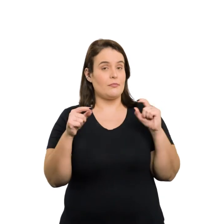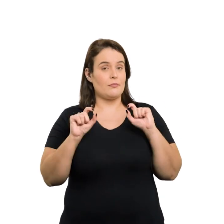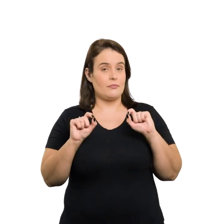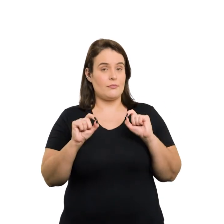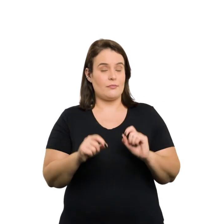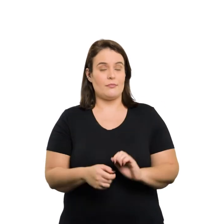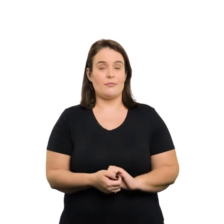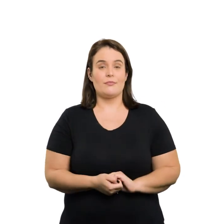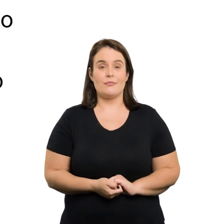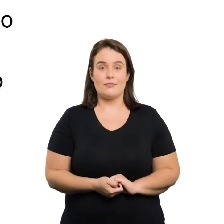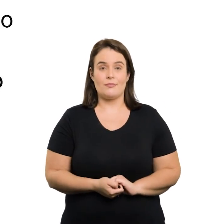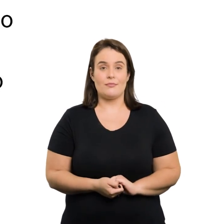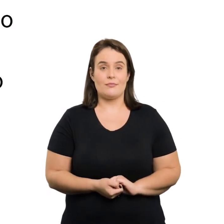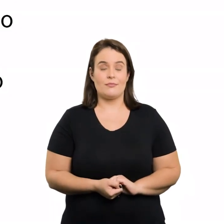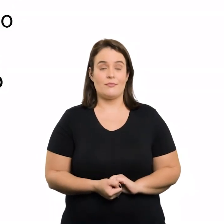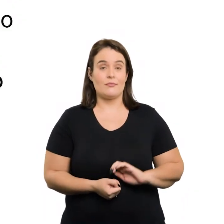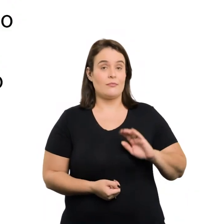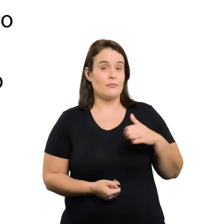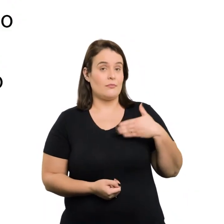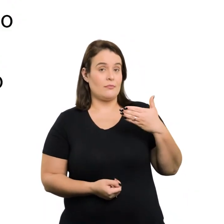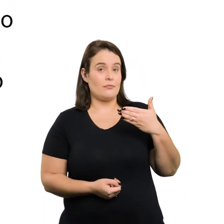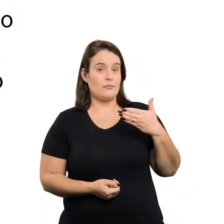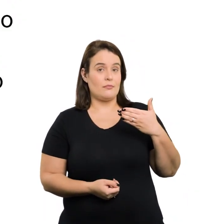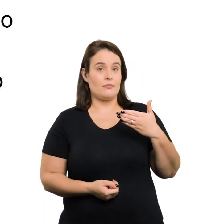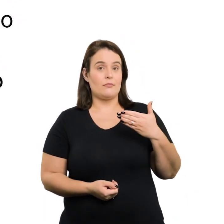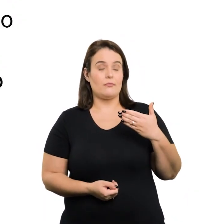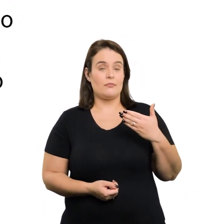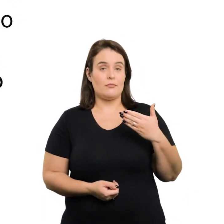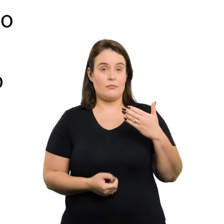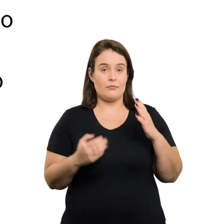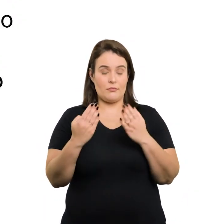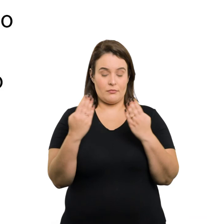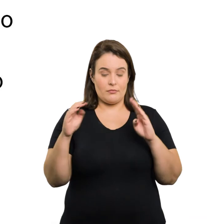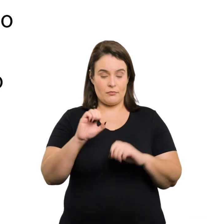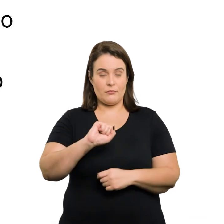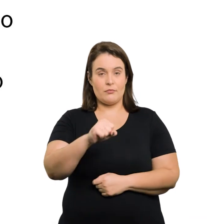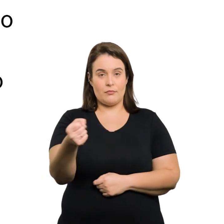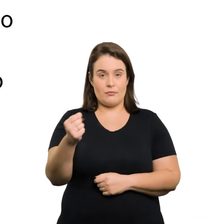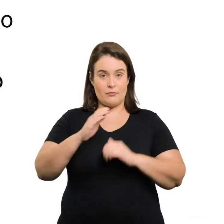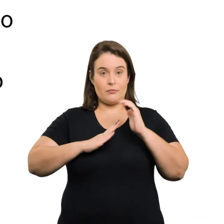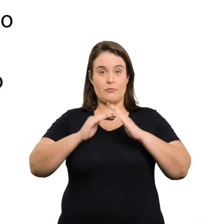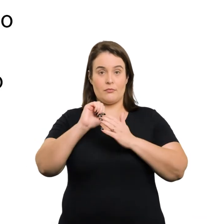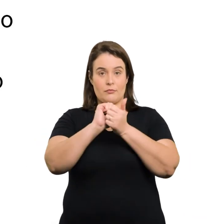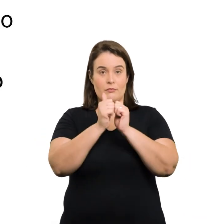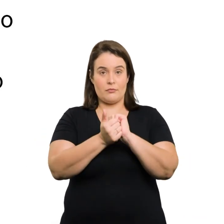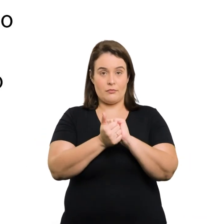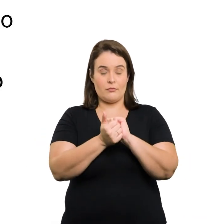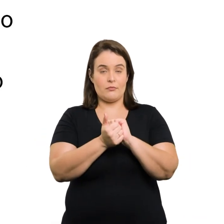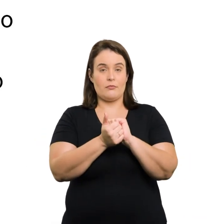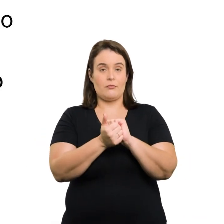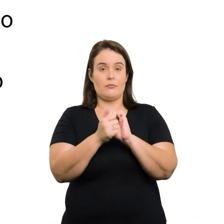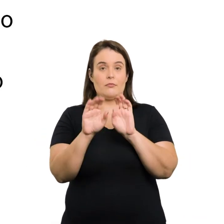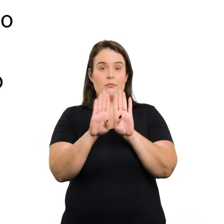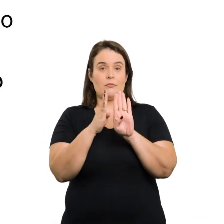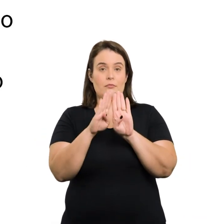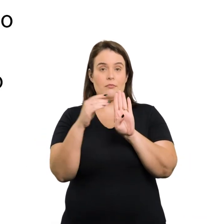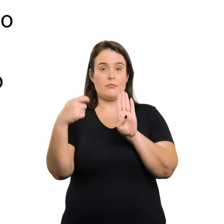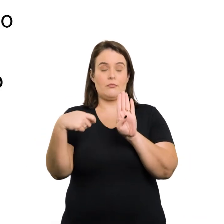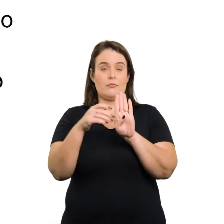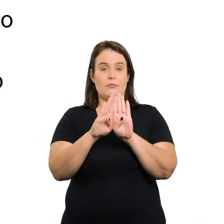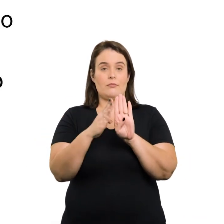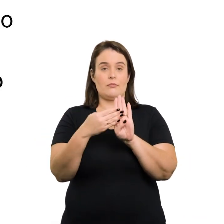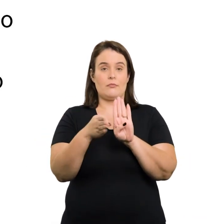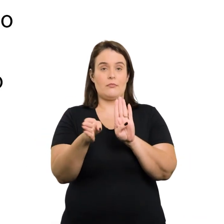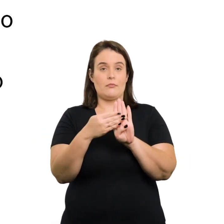seguintes parâmetros. Quando o box for instalado em local de prática esportiva, as portas devem possuir um